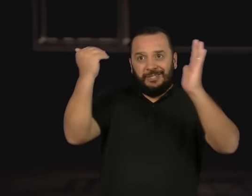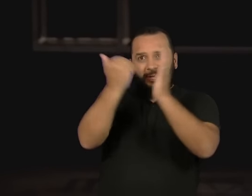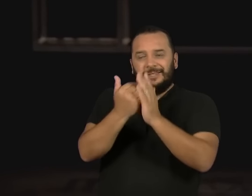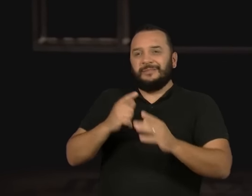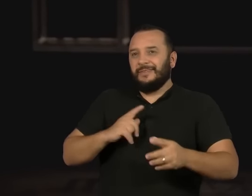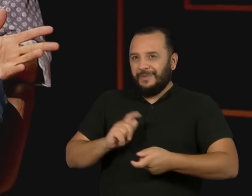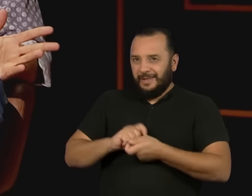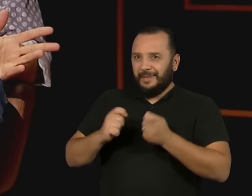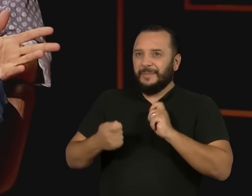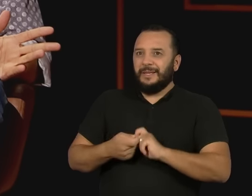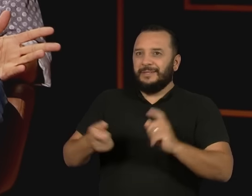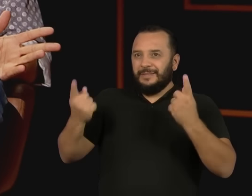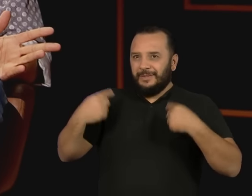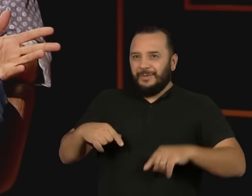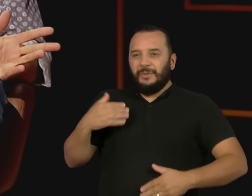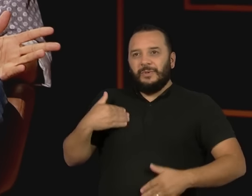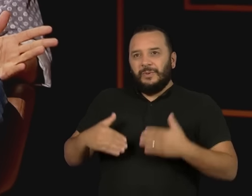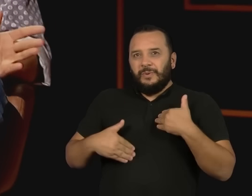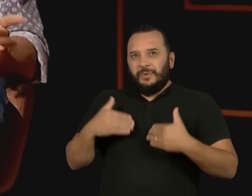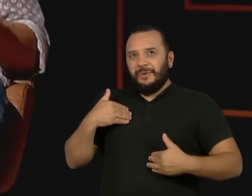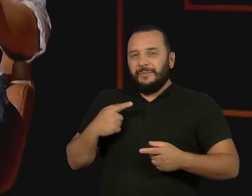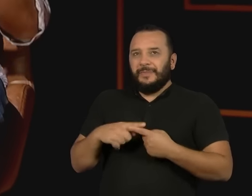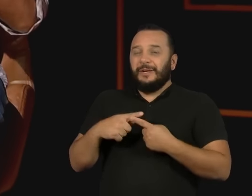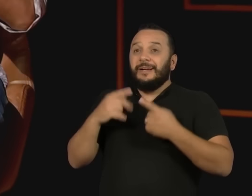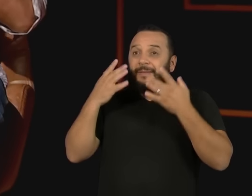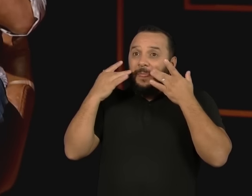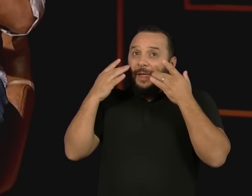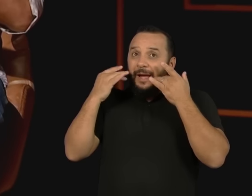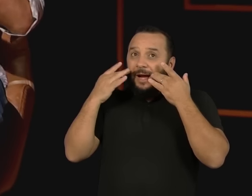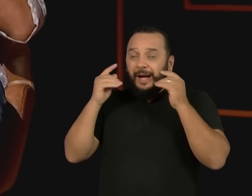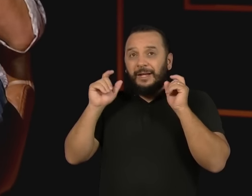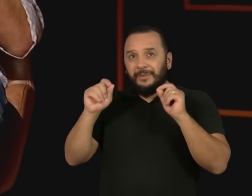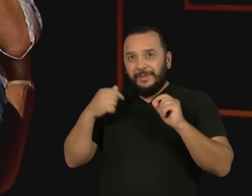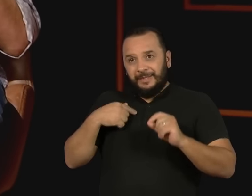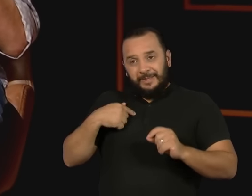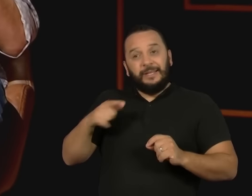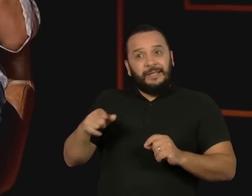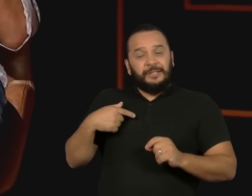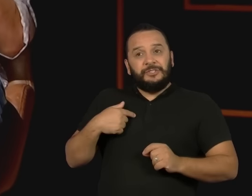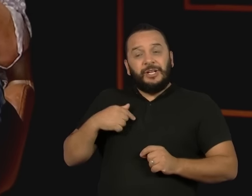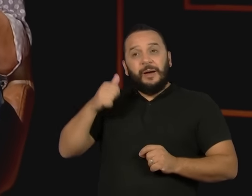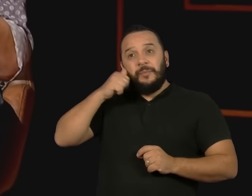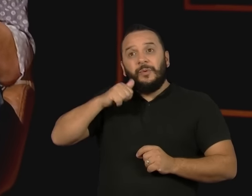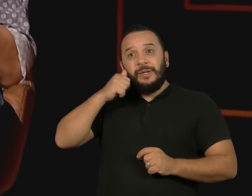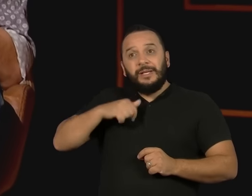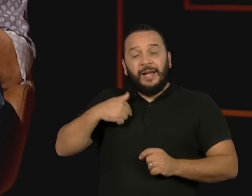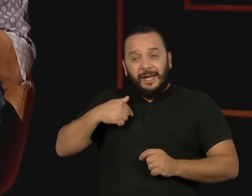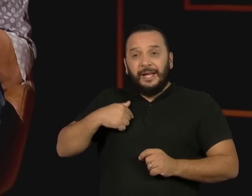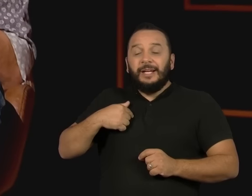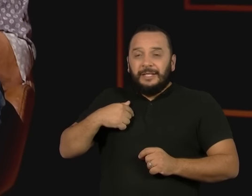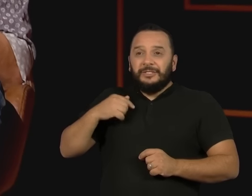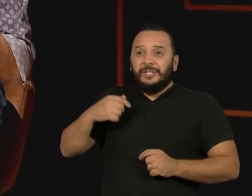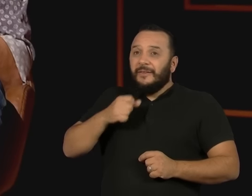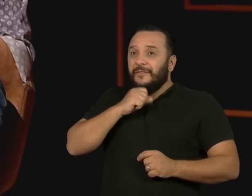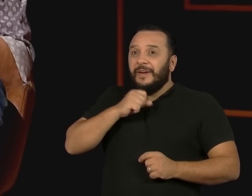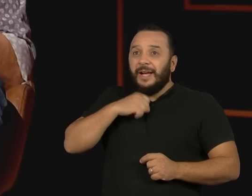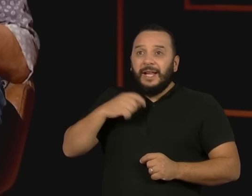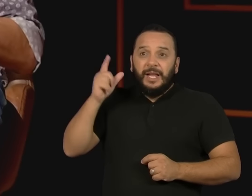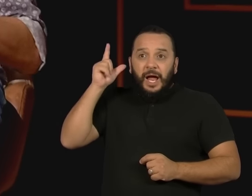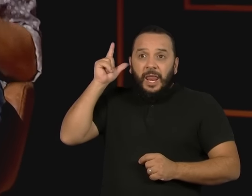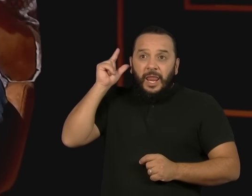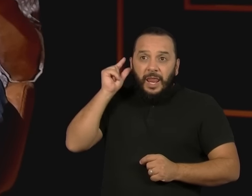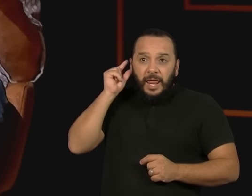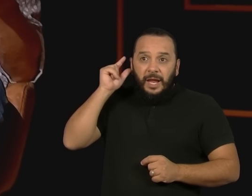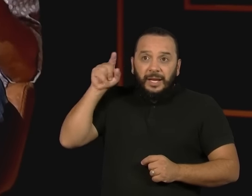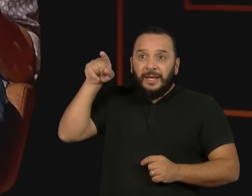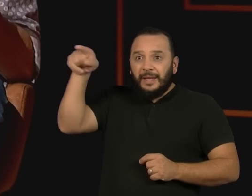adaptação realmente, né? Quer dizer, o teatro você tem que fazer para a velhinha surda da última fila ouvir mesmo quando você está sussurrando,